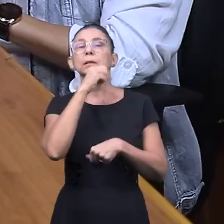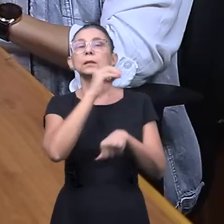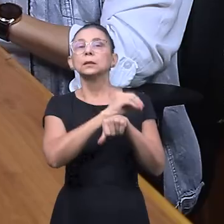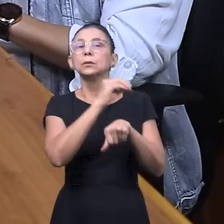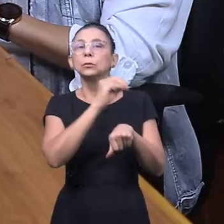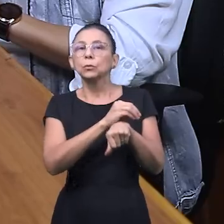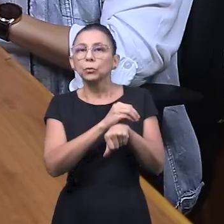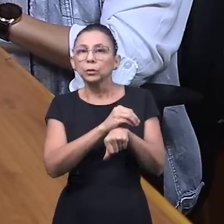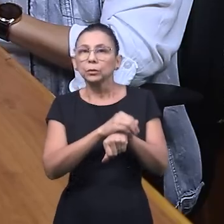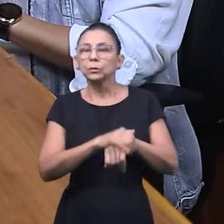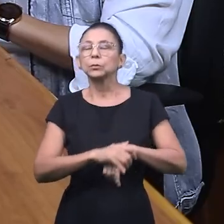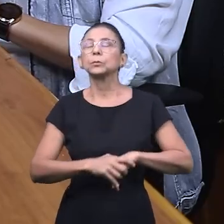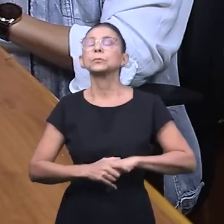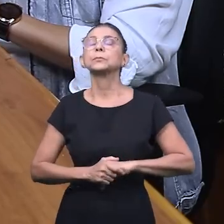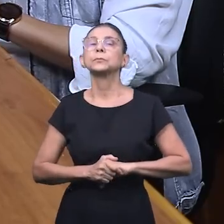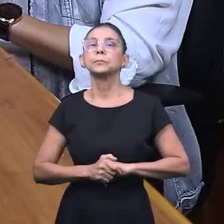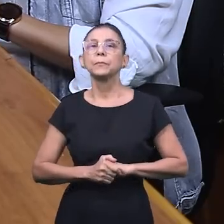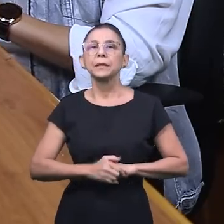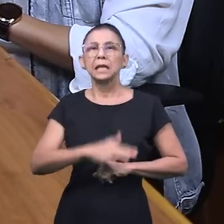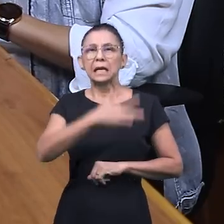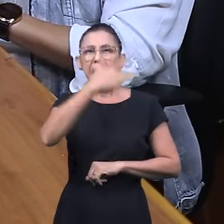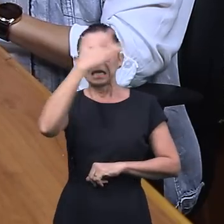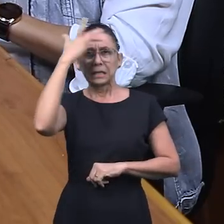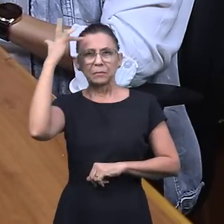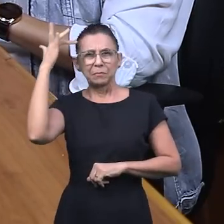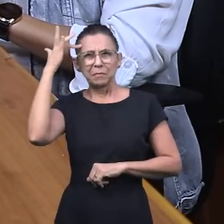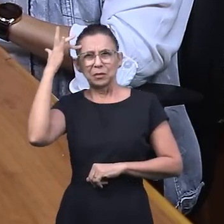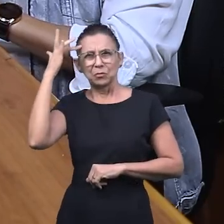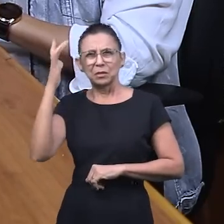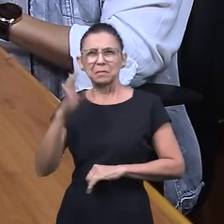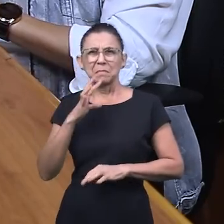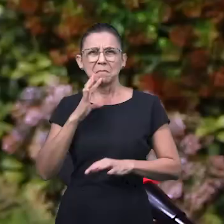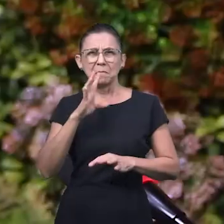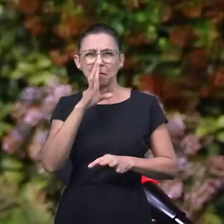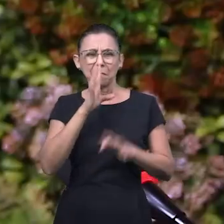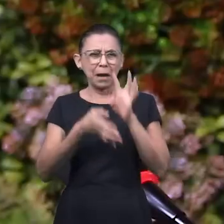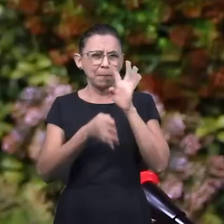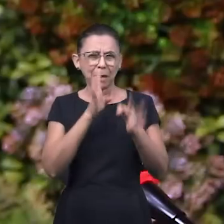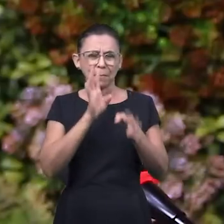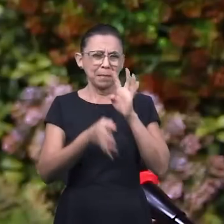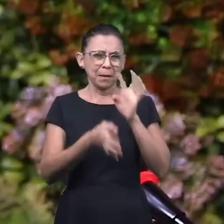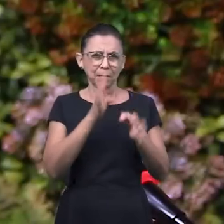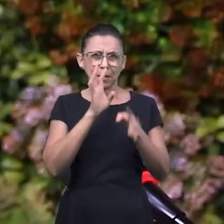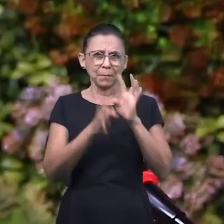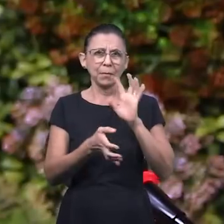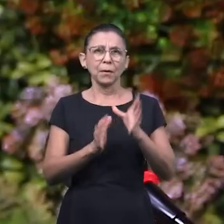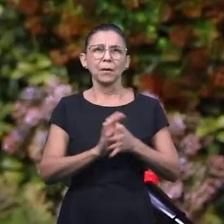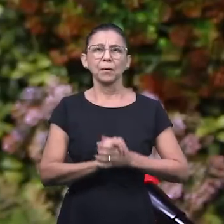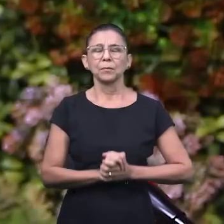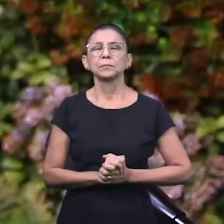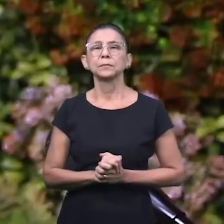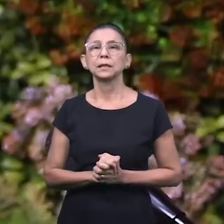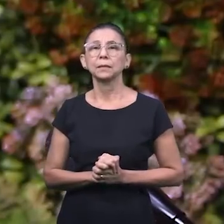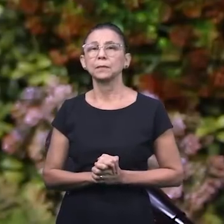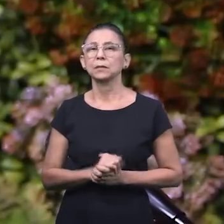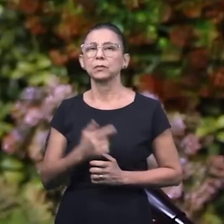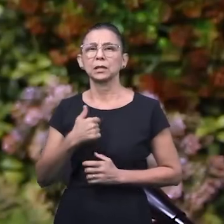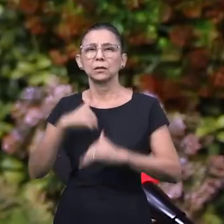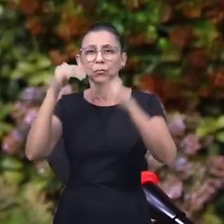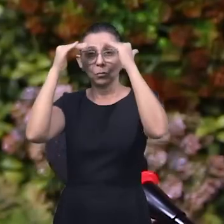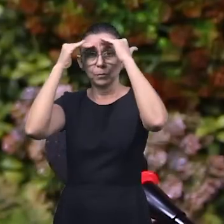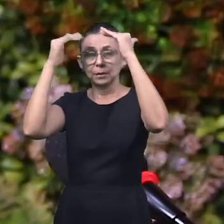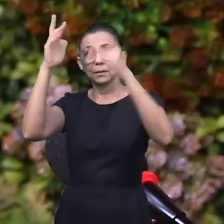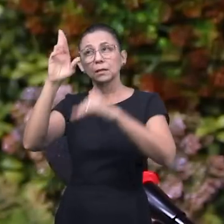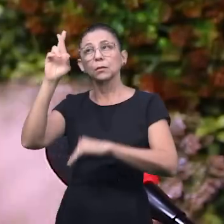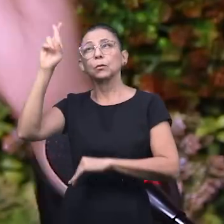mesmo, várias pessoas indo contra a minha posição. Falei, eu vou agir conforme o Senhor me falou.